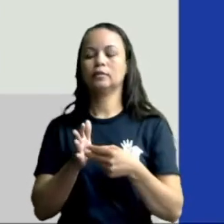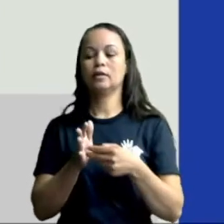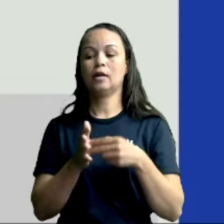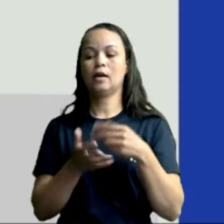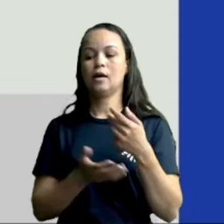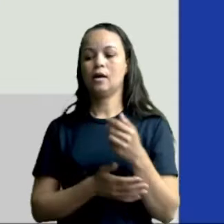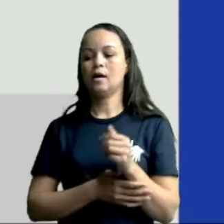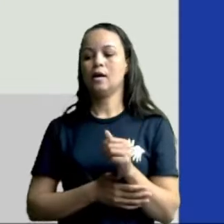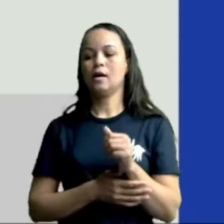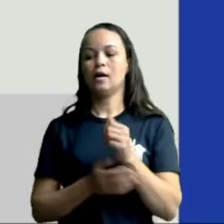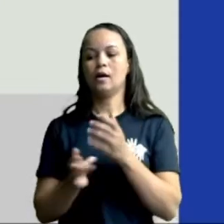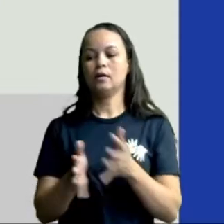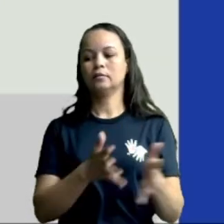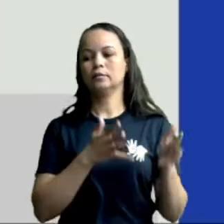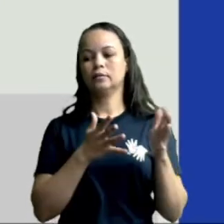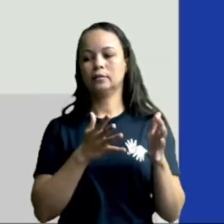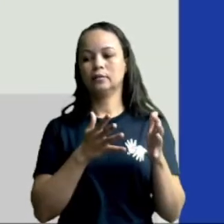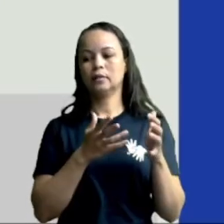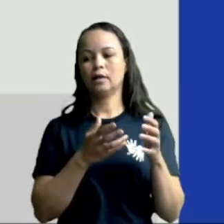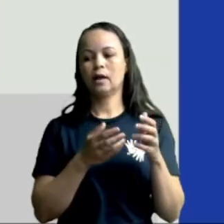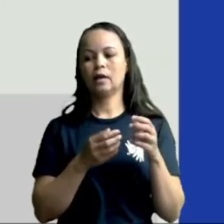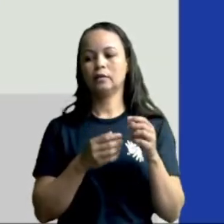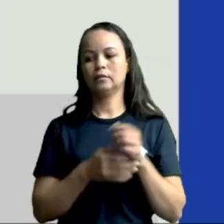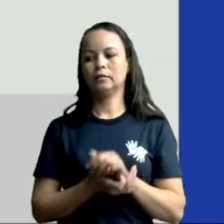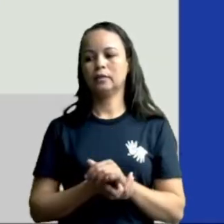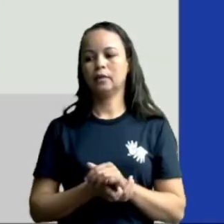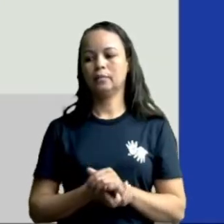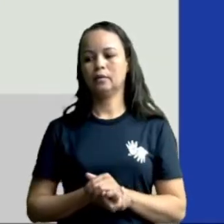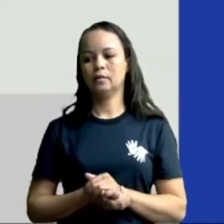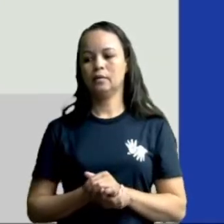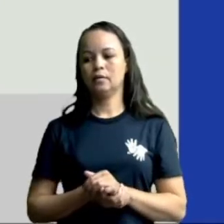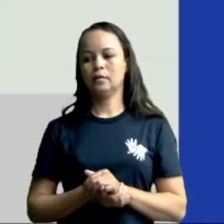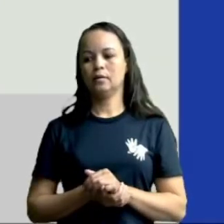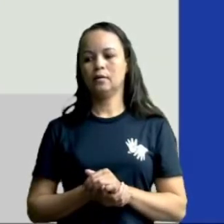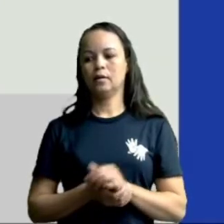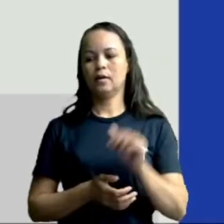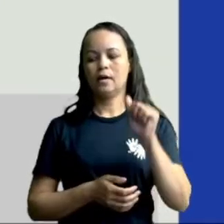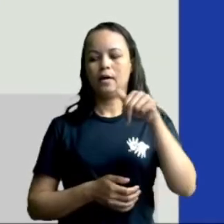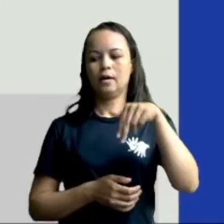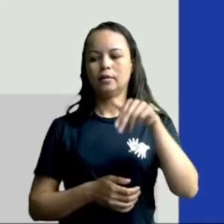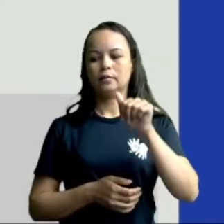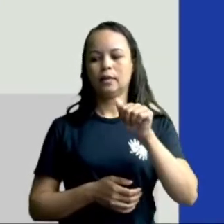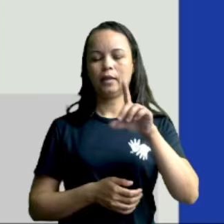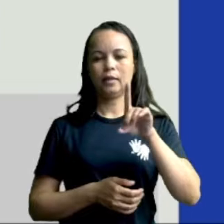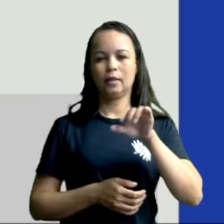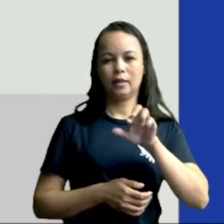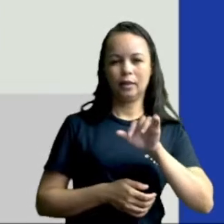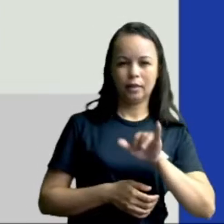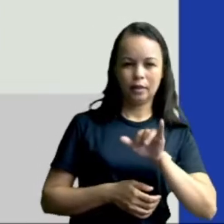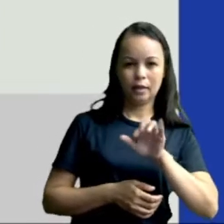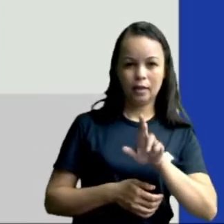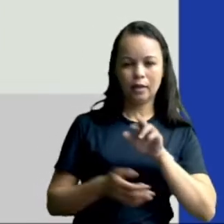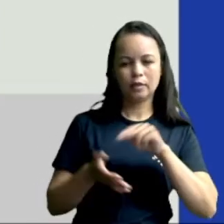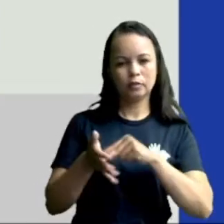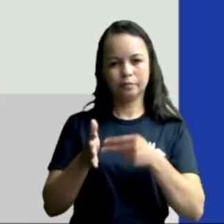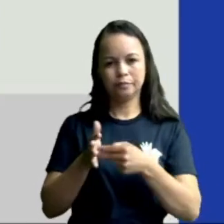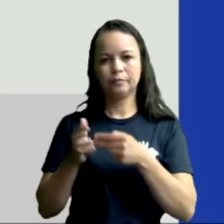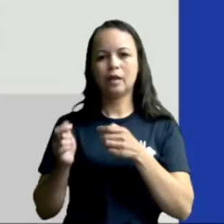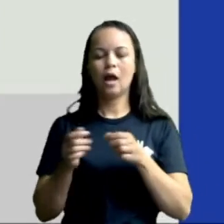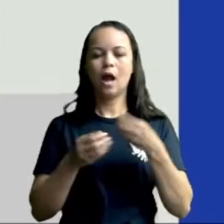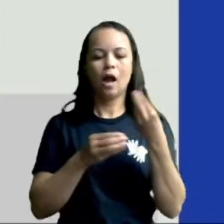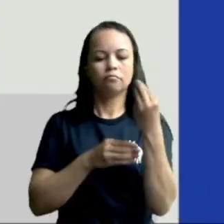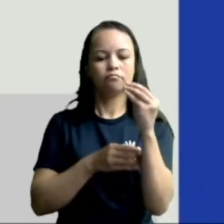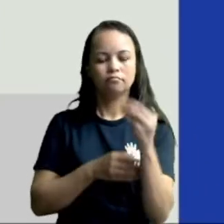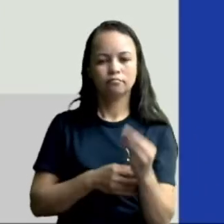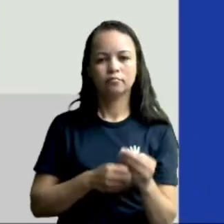adicionar, as terminações que eu vou mostrar na tabela, certo? Ao infinitivo do verbo.